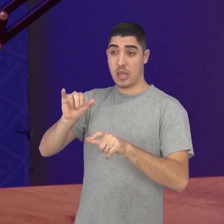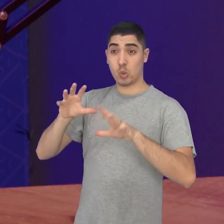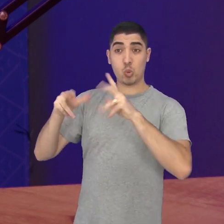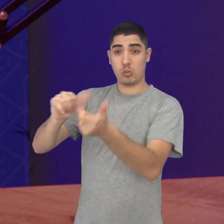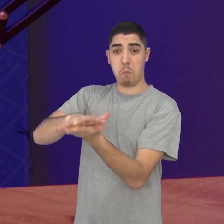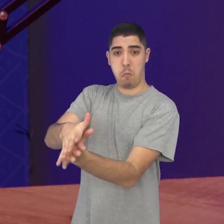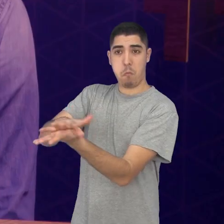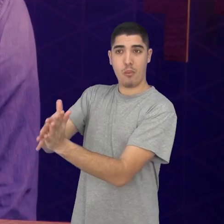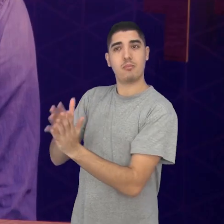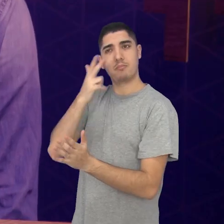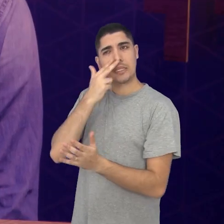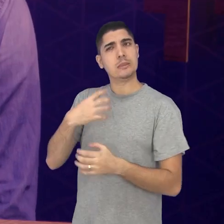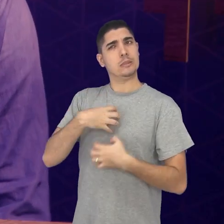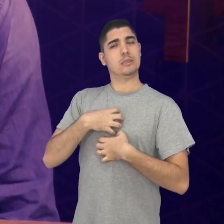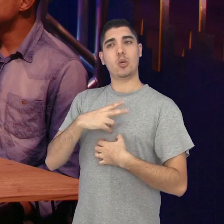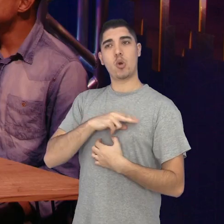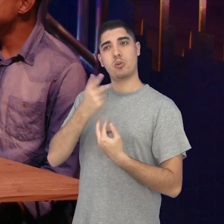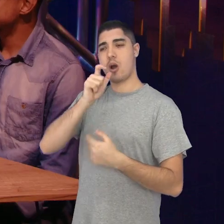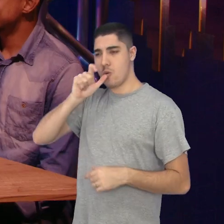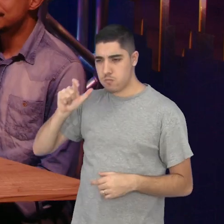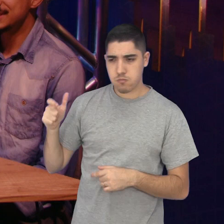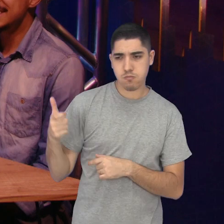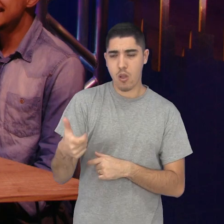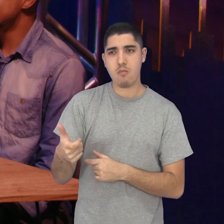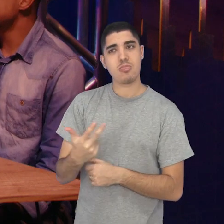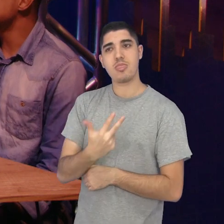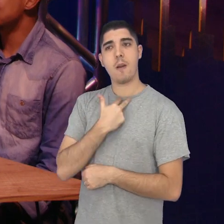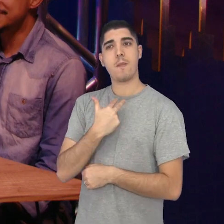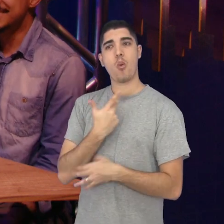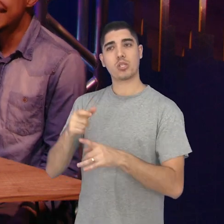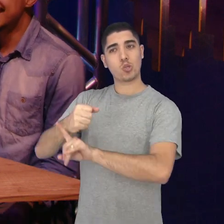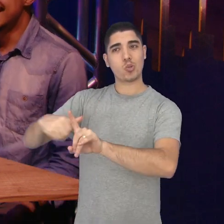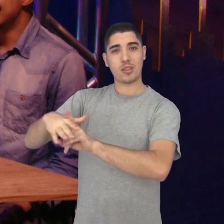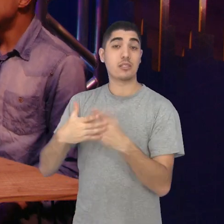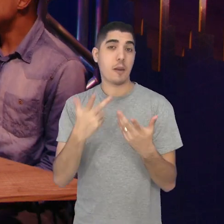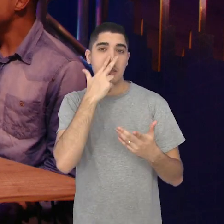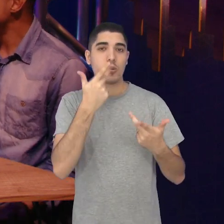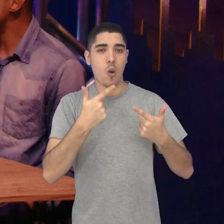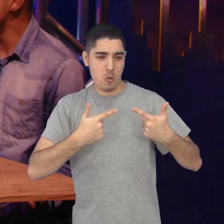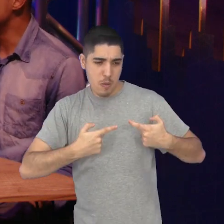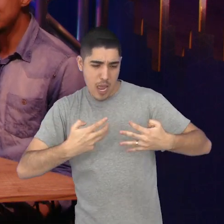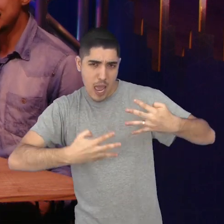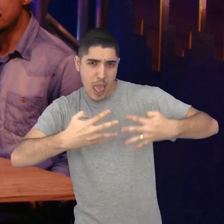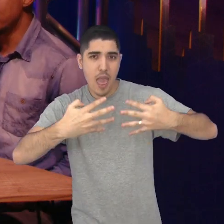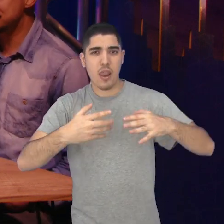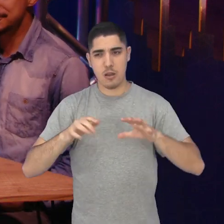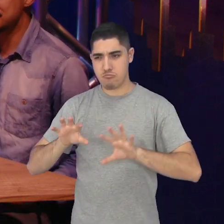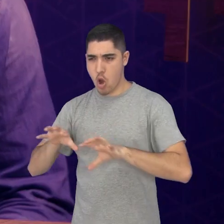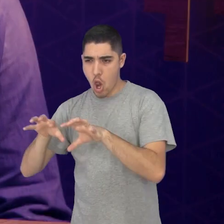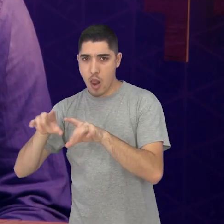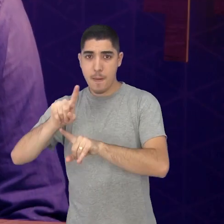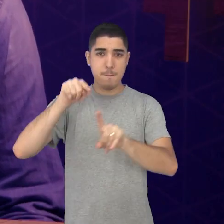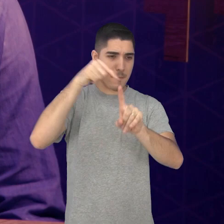tudo. Então fica muito uma mensagem explícita do que não pode ser feito. Ia ter que ter uma guerra civil entre monstros